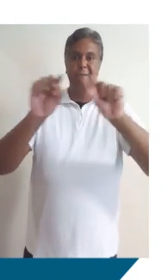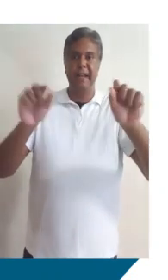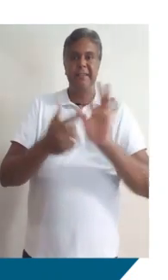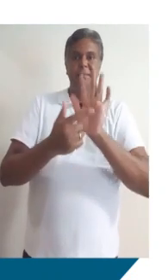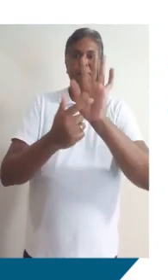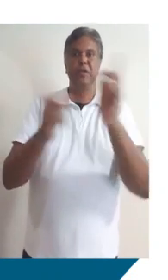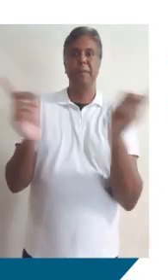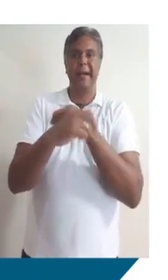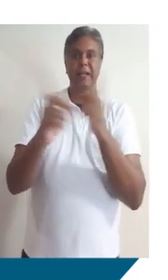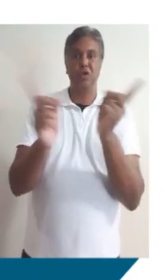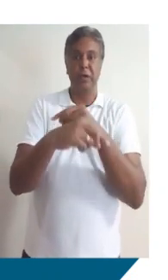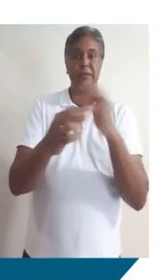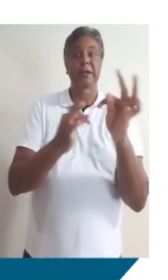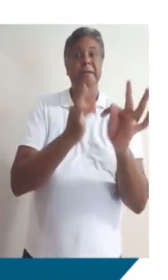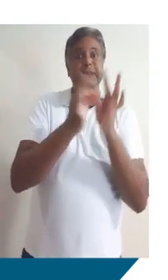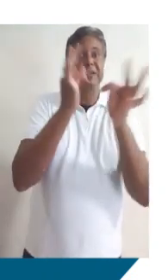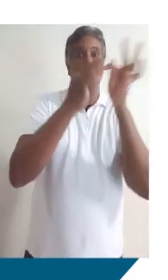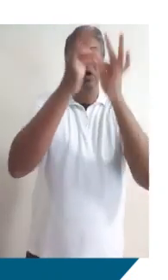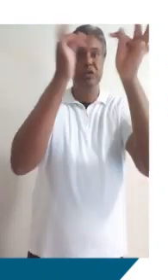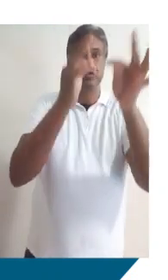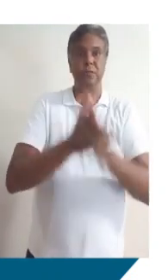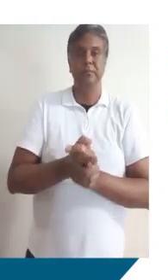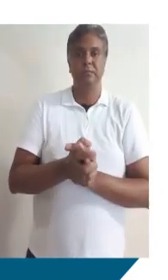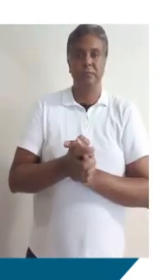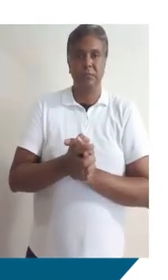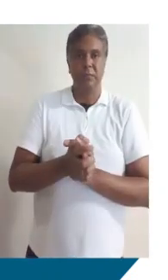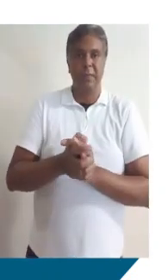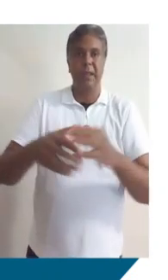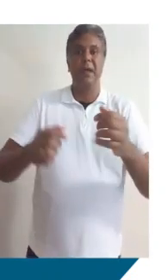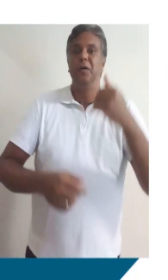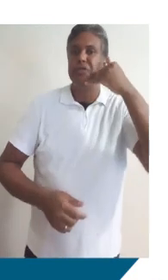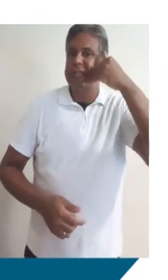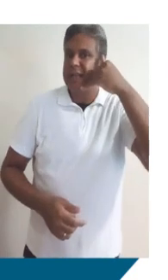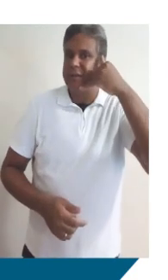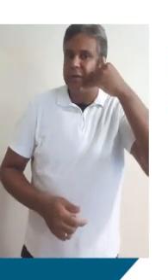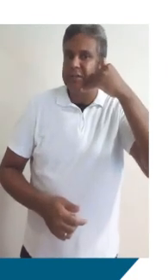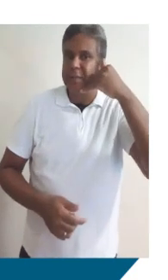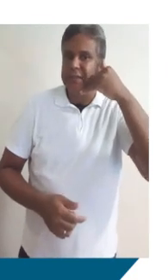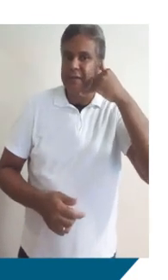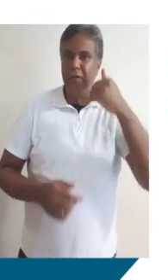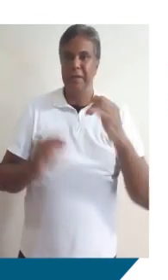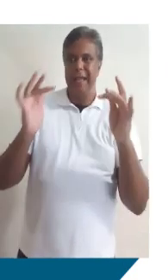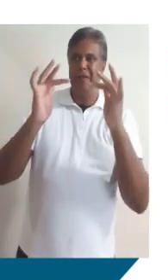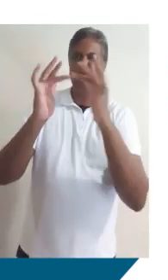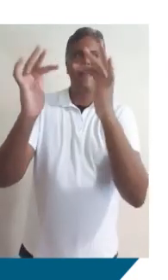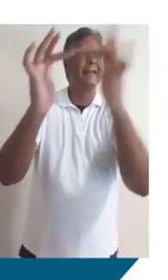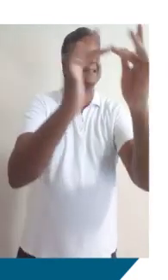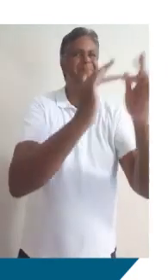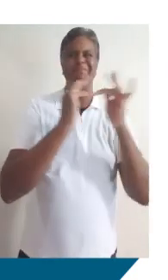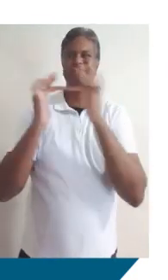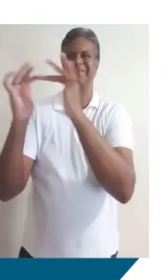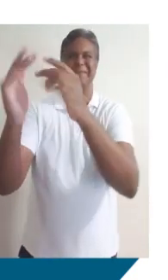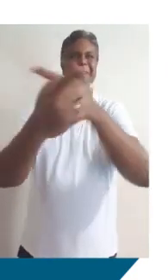paradoxo tecnológico, uma vez que o smartphone conecta pessoas ao redor do mundo e conecta muitas pessoas, mas elas